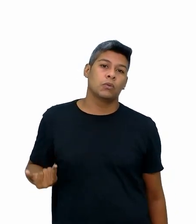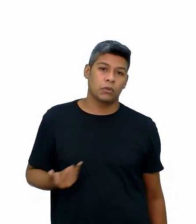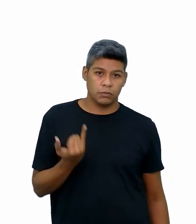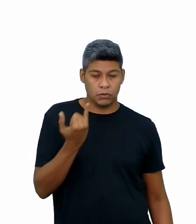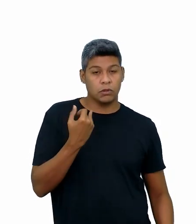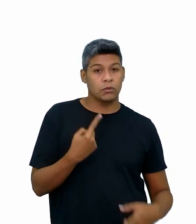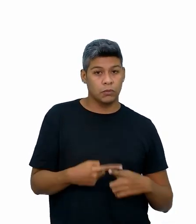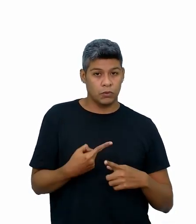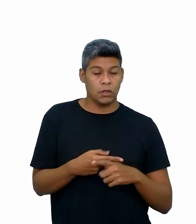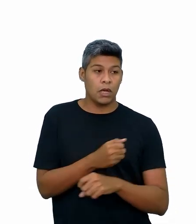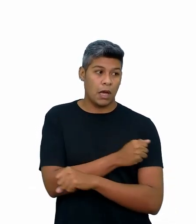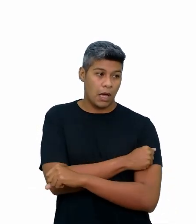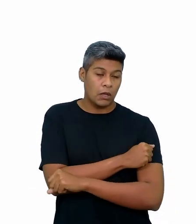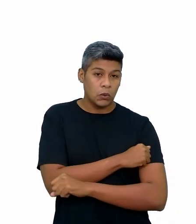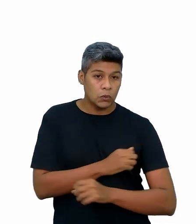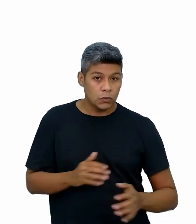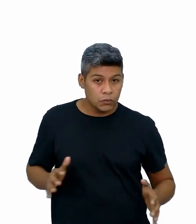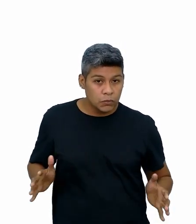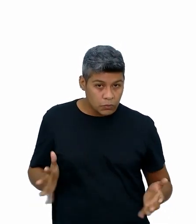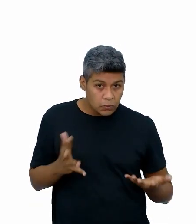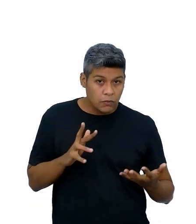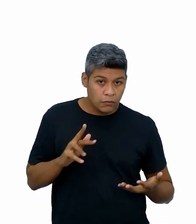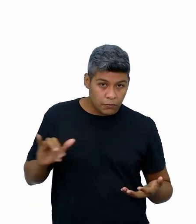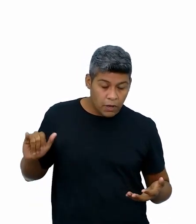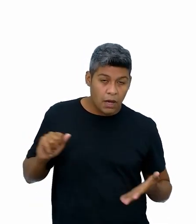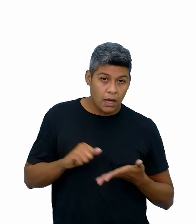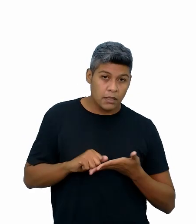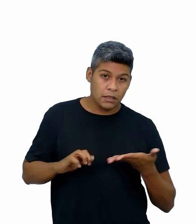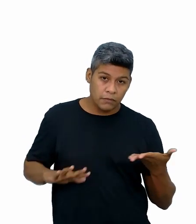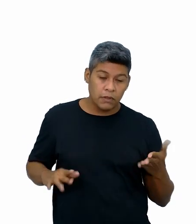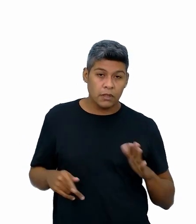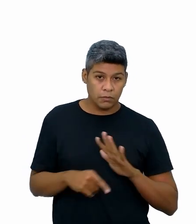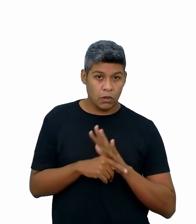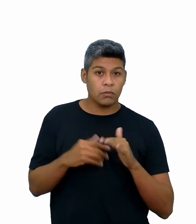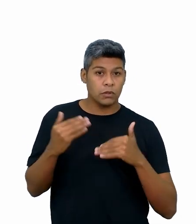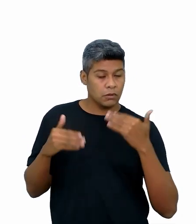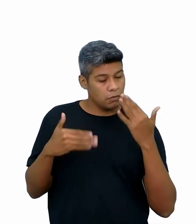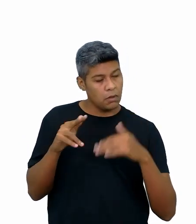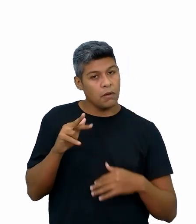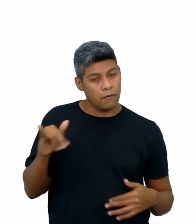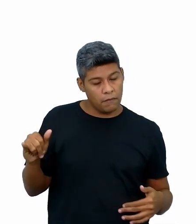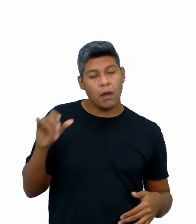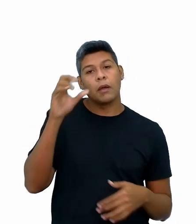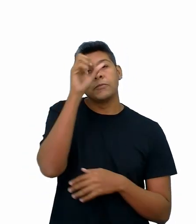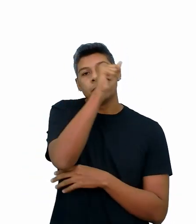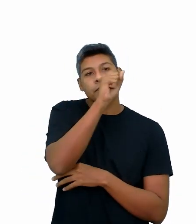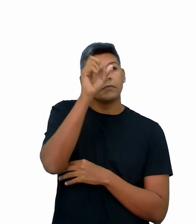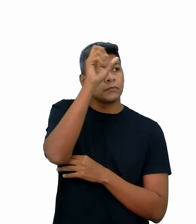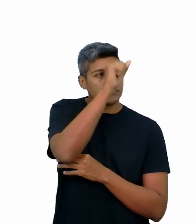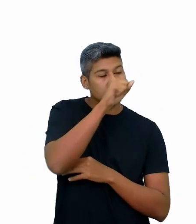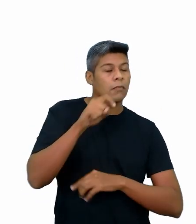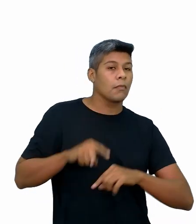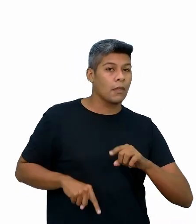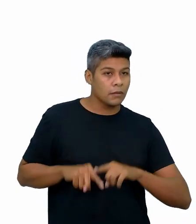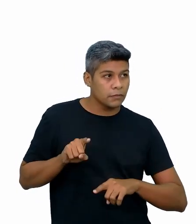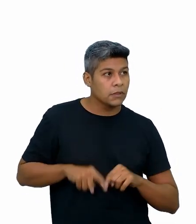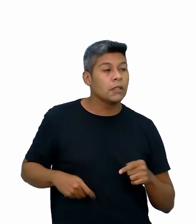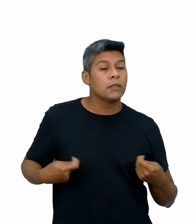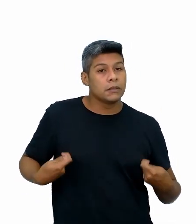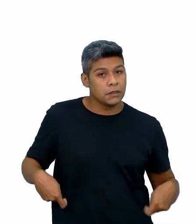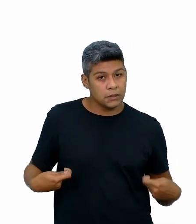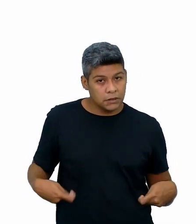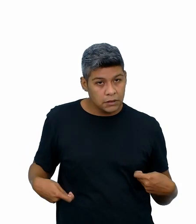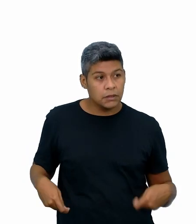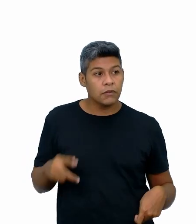o estudante vai passando aí pelas atividades a serem desenvolvidas, ele vai adquirindo, né, esses recursos necessários, ele